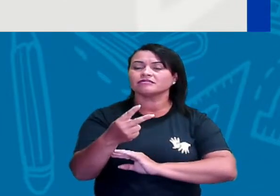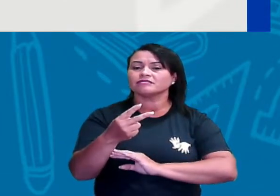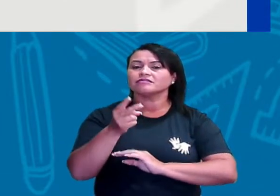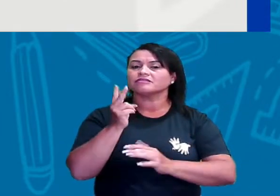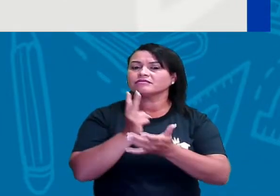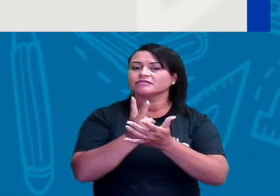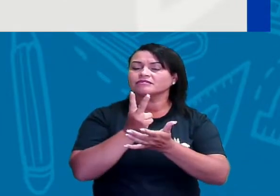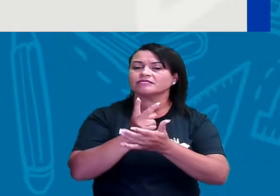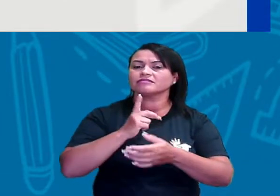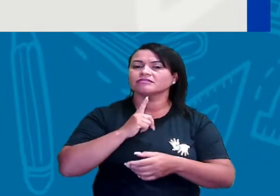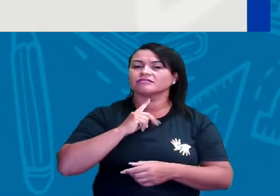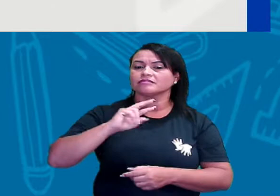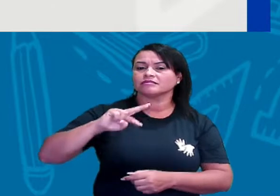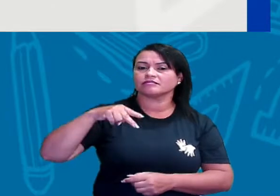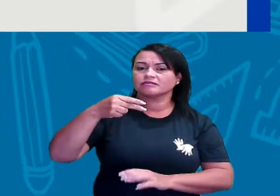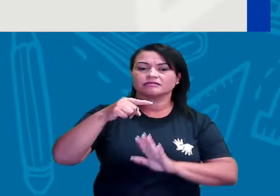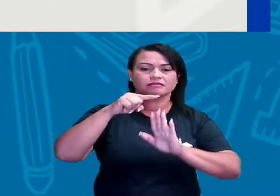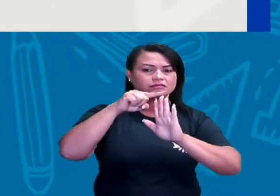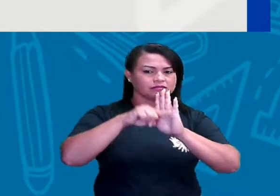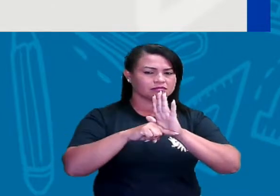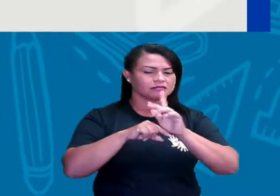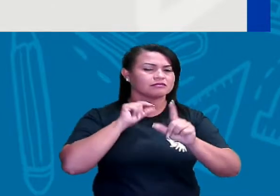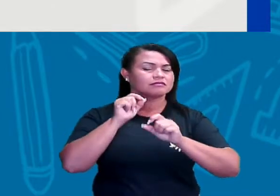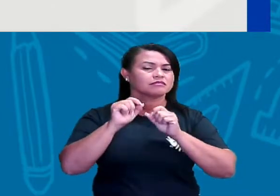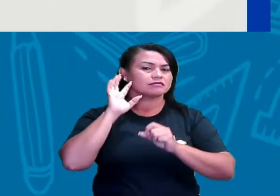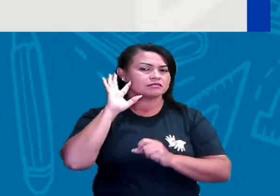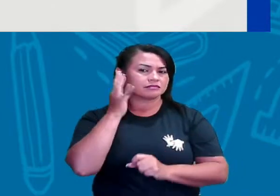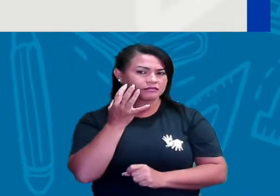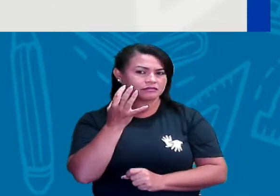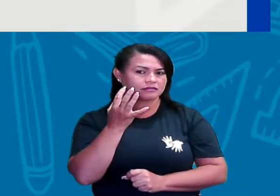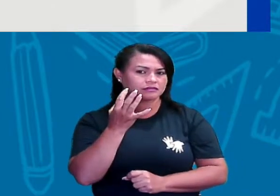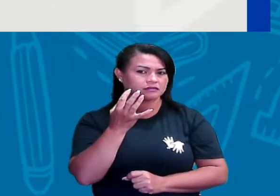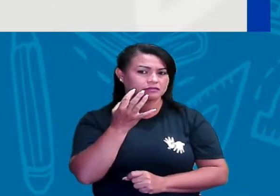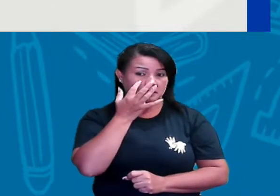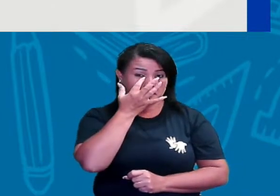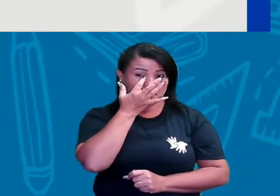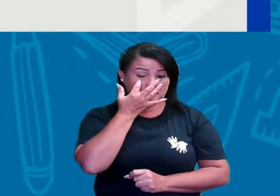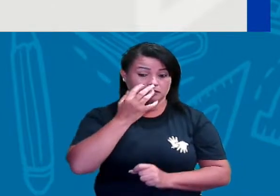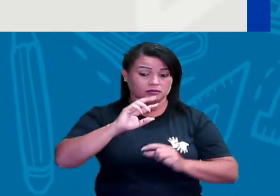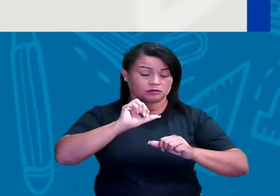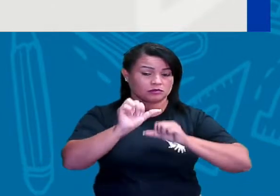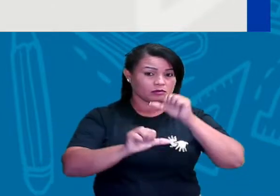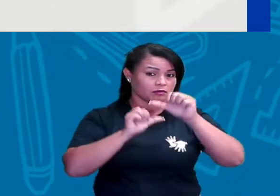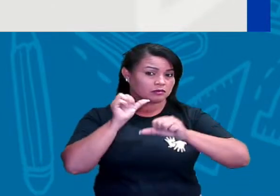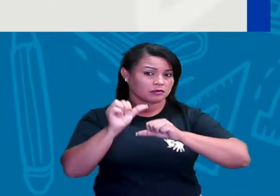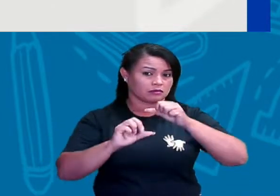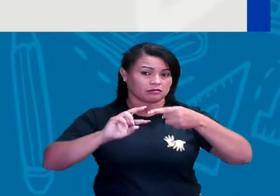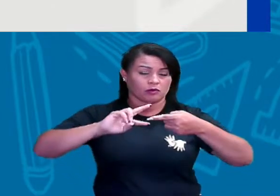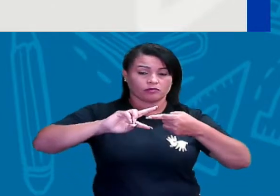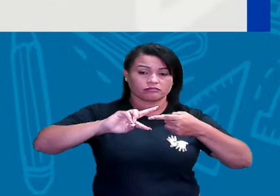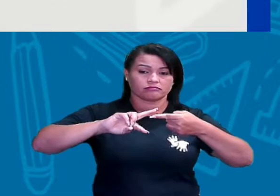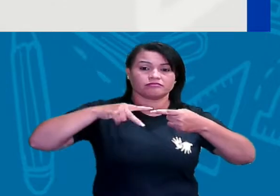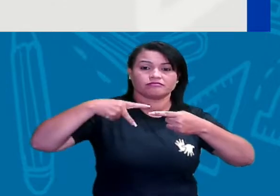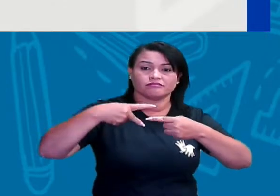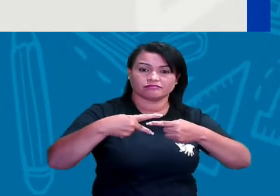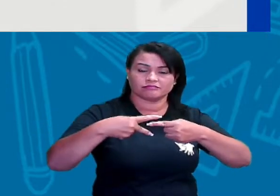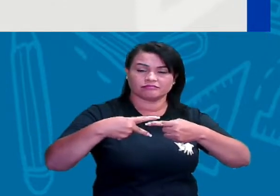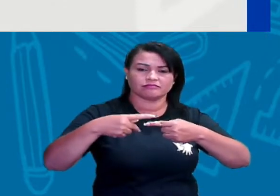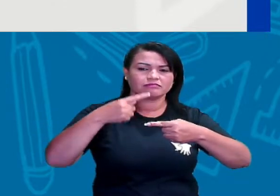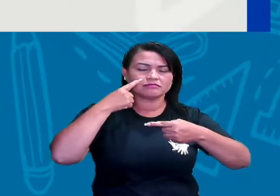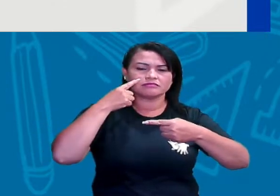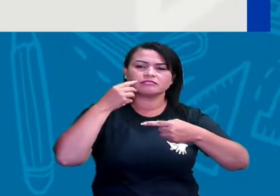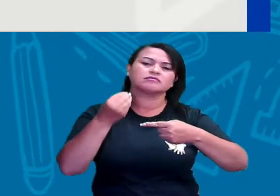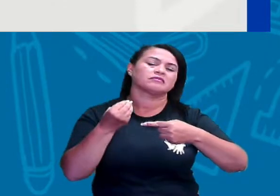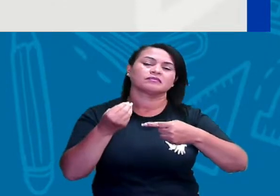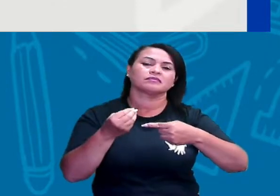o expoente for negativo, o que é que vai acontecer? Nós vamos inverter a fração, tá certo? Então, nesse